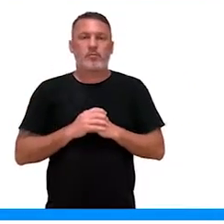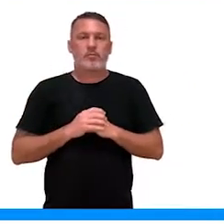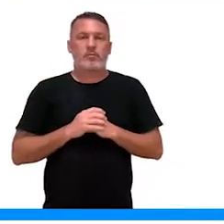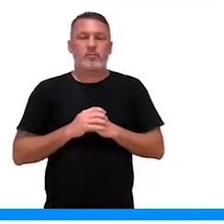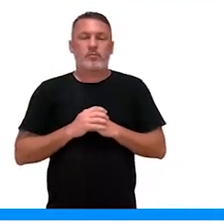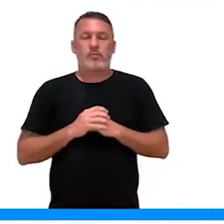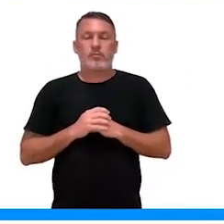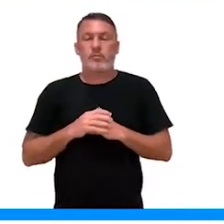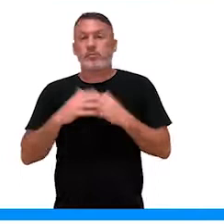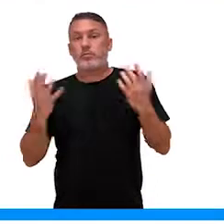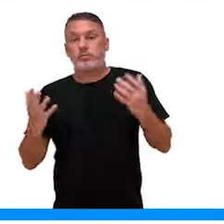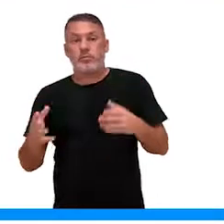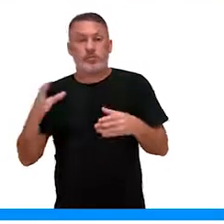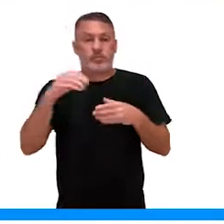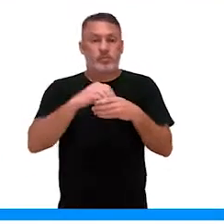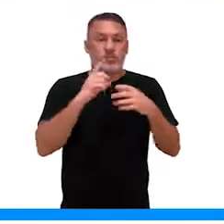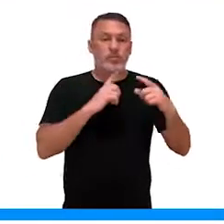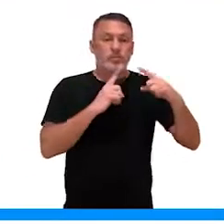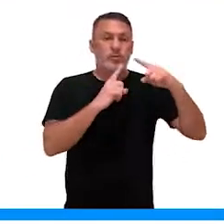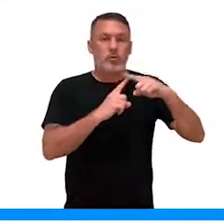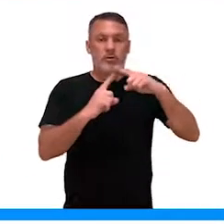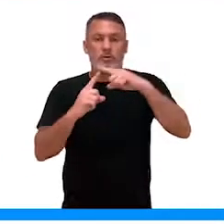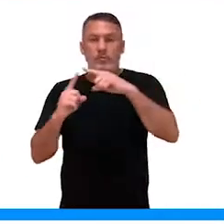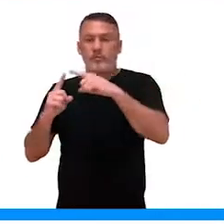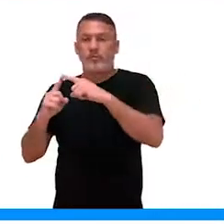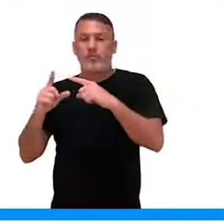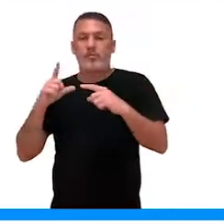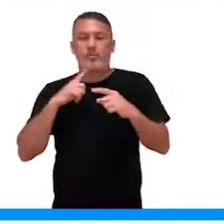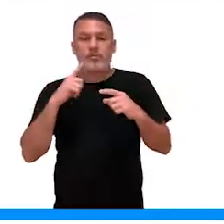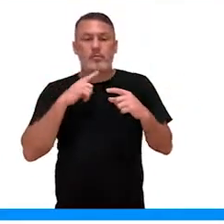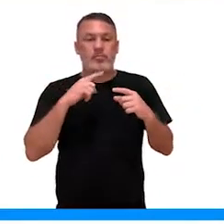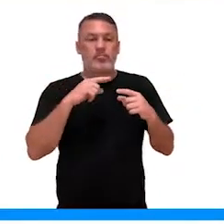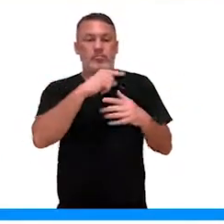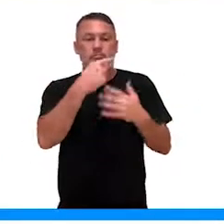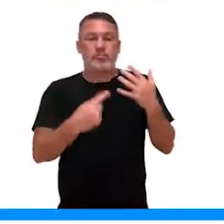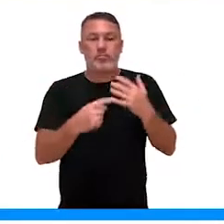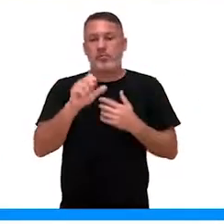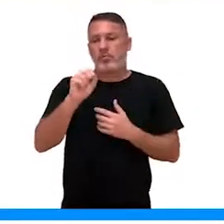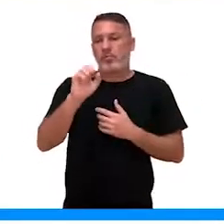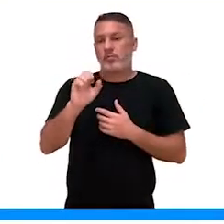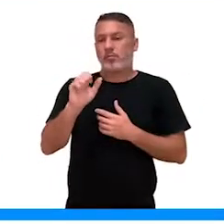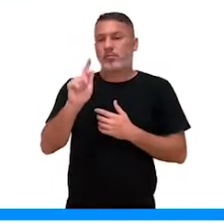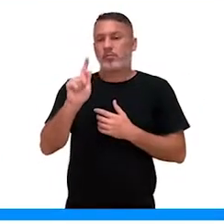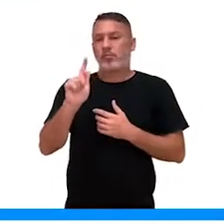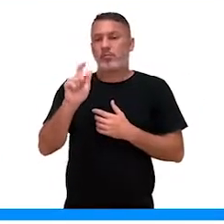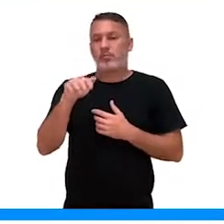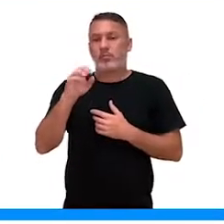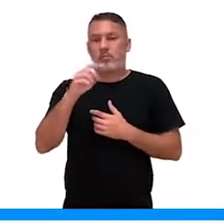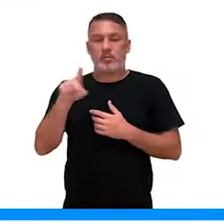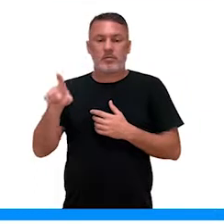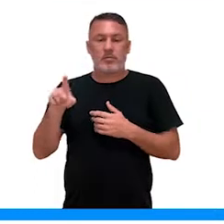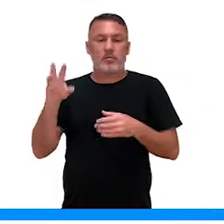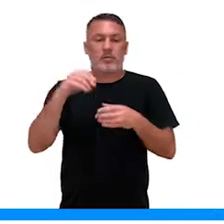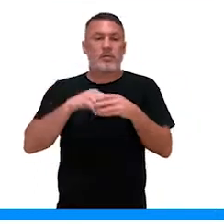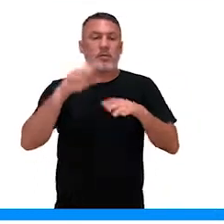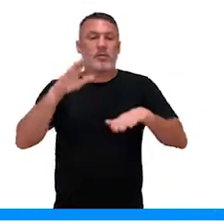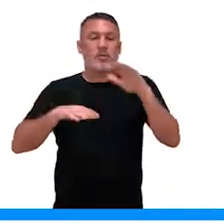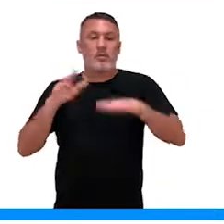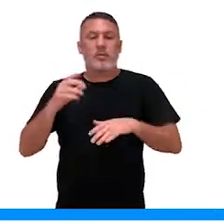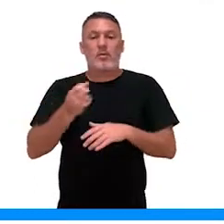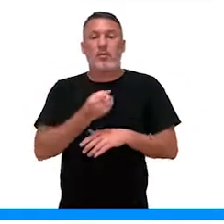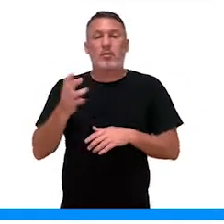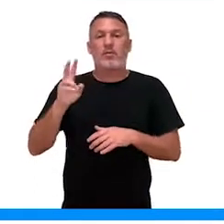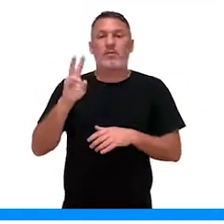E aí a gente tem alguns tipos de segmentação, que vai depender da quantidade de vitelo presente nesse